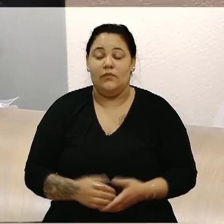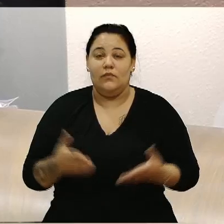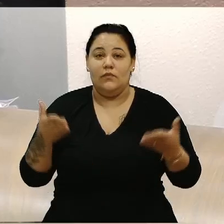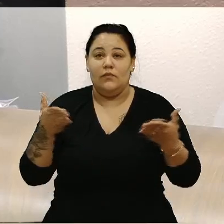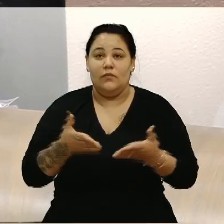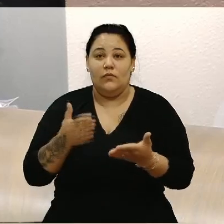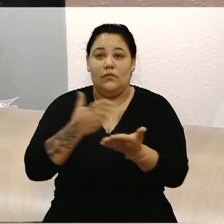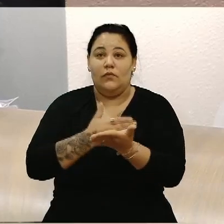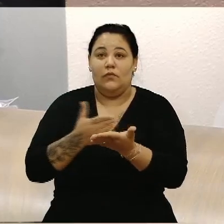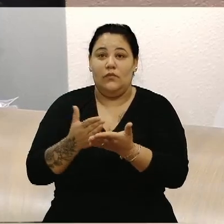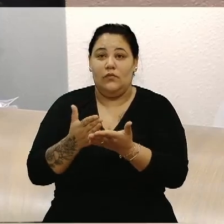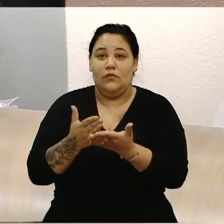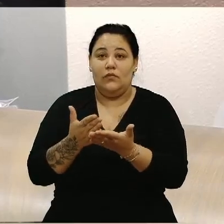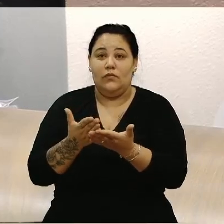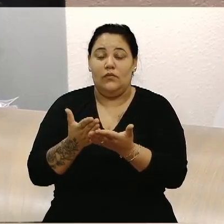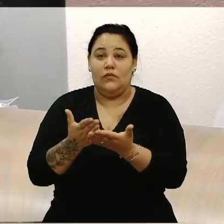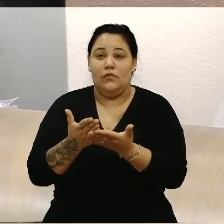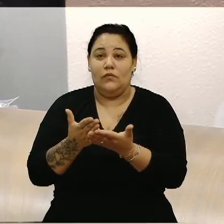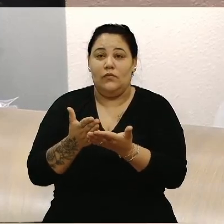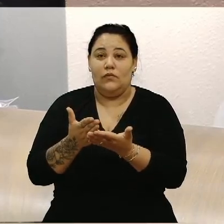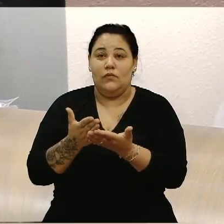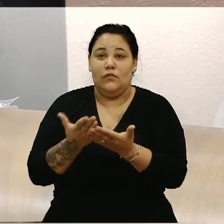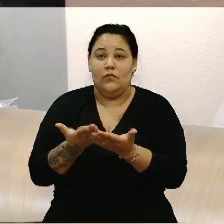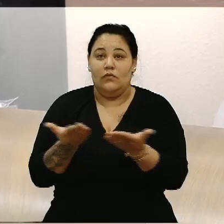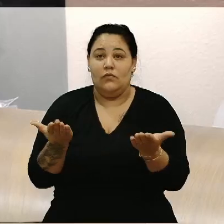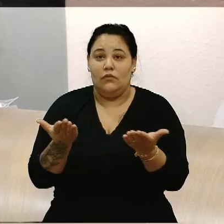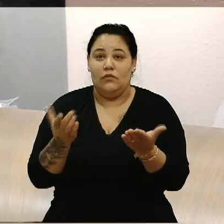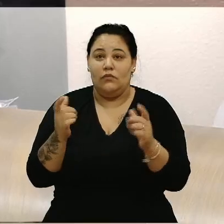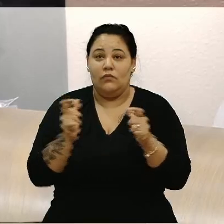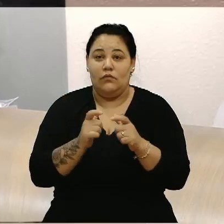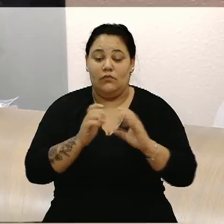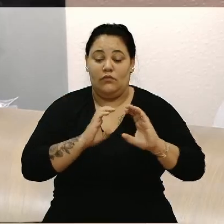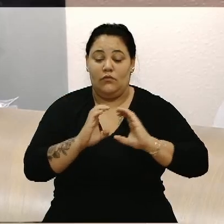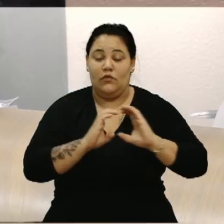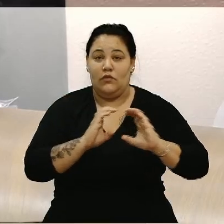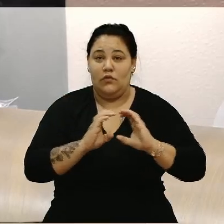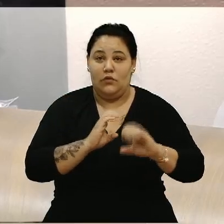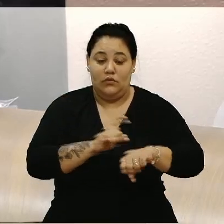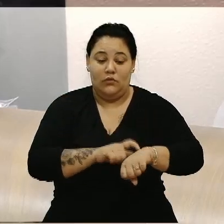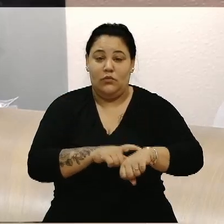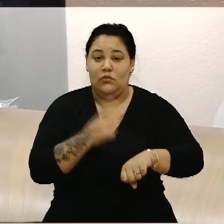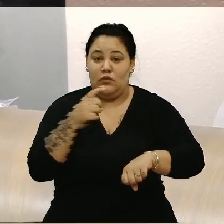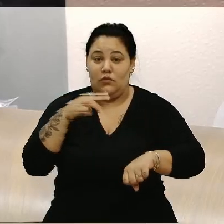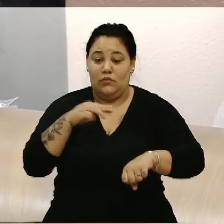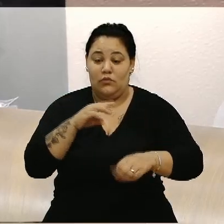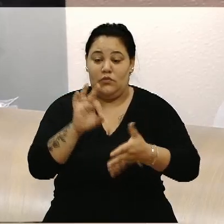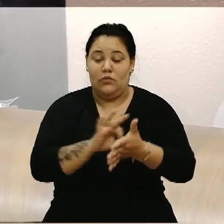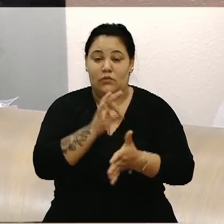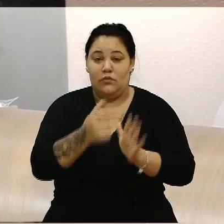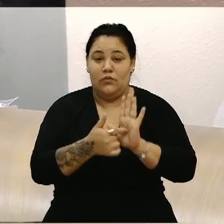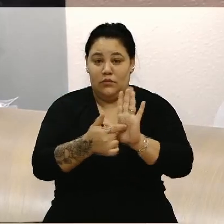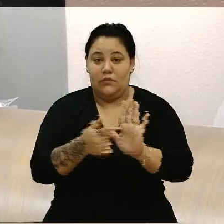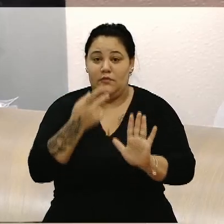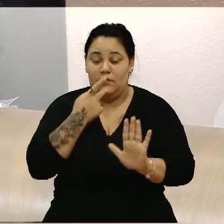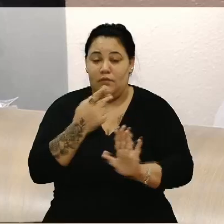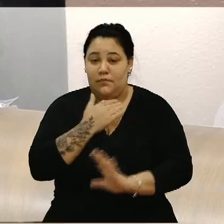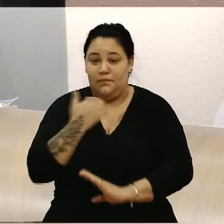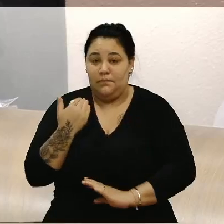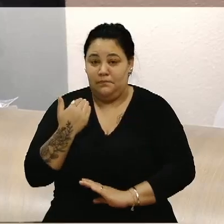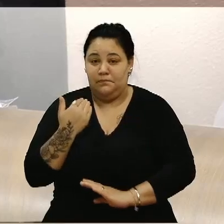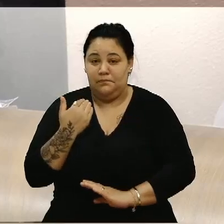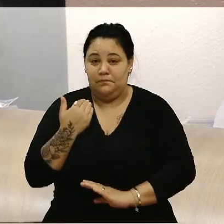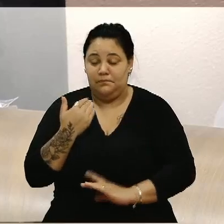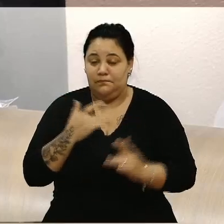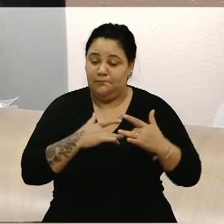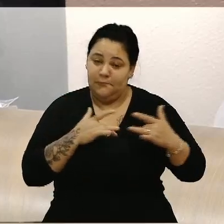Passemos ao espaço das pequenas comunicações, pelo tempo de 1 minuto por vereador inscrito, para a apresentação de votos de pesar, louvor